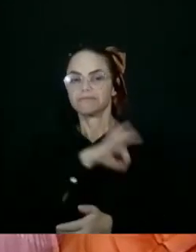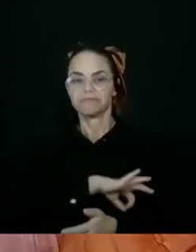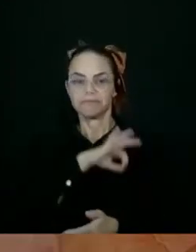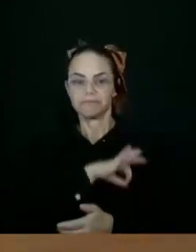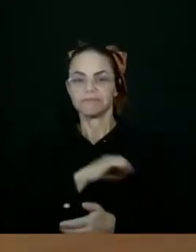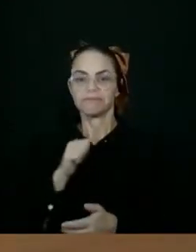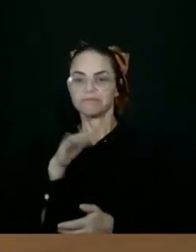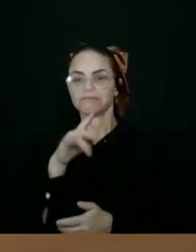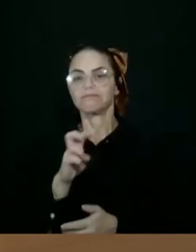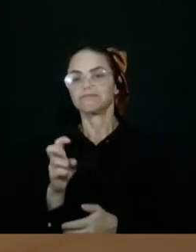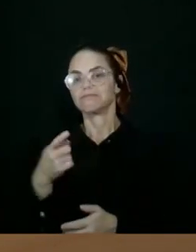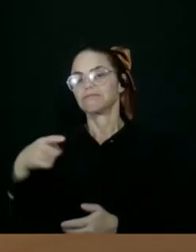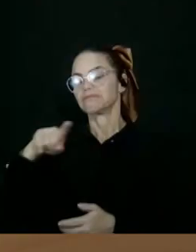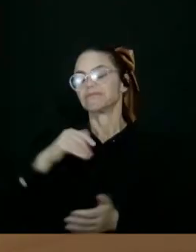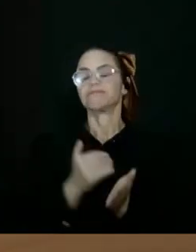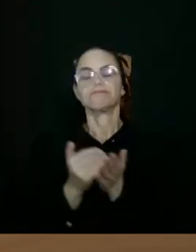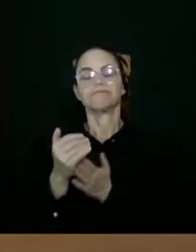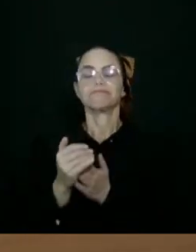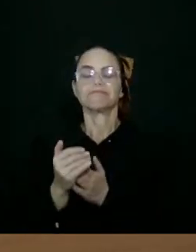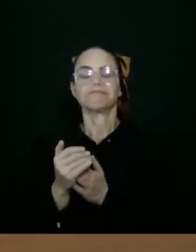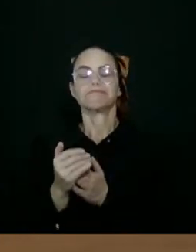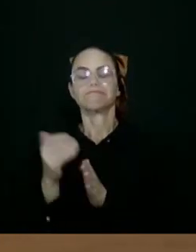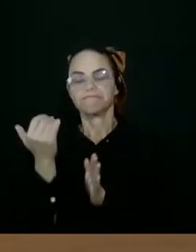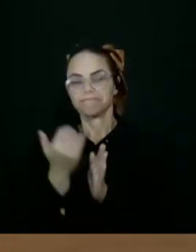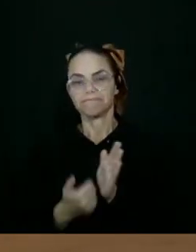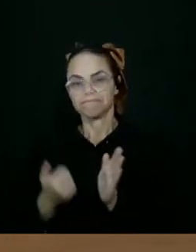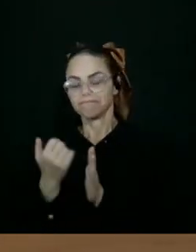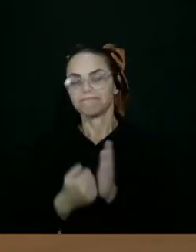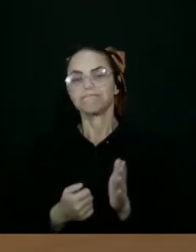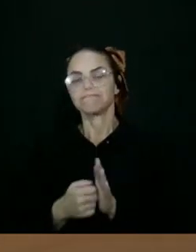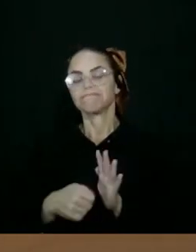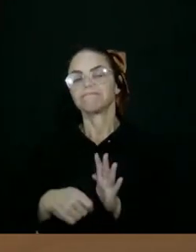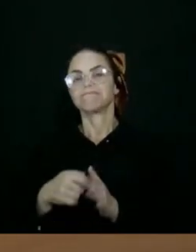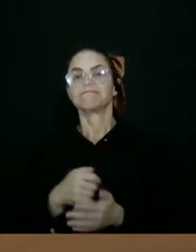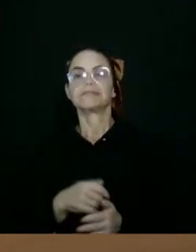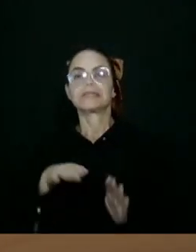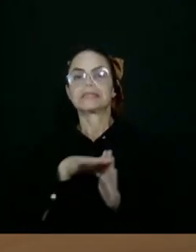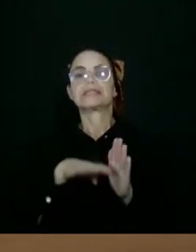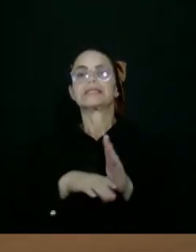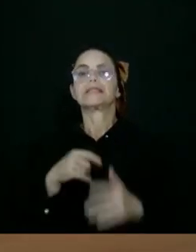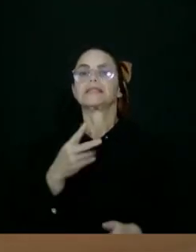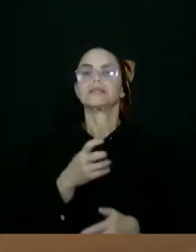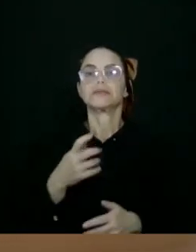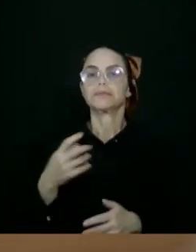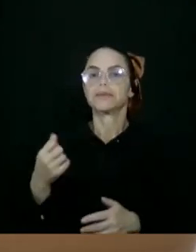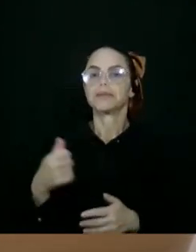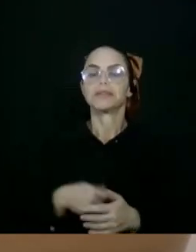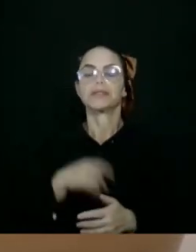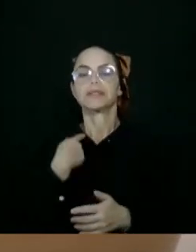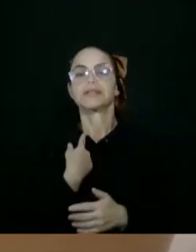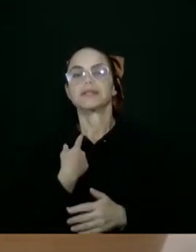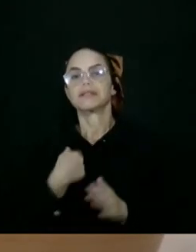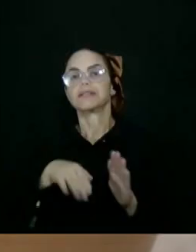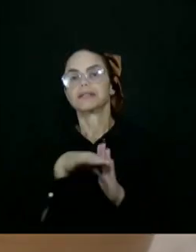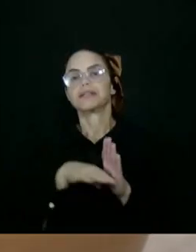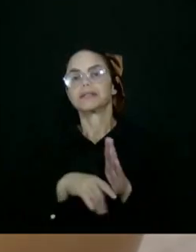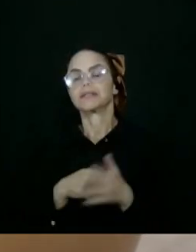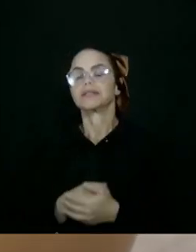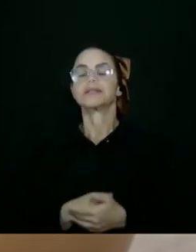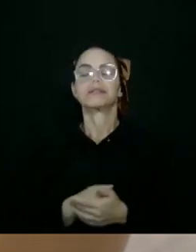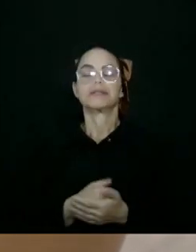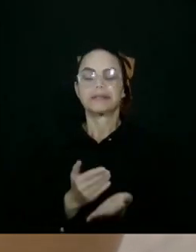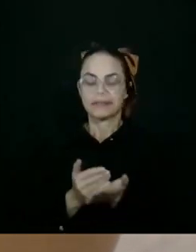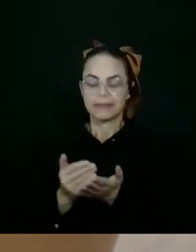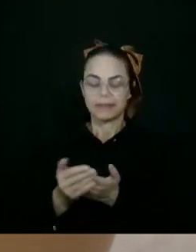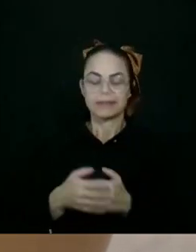aí começa a nova tabela de imposto de renda de 2026, que é uma tabela dinâmica, começa, né,